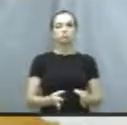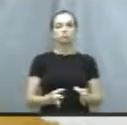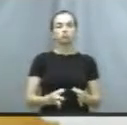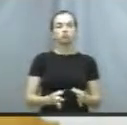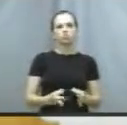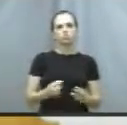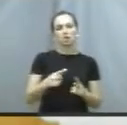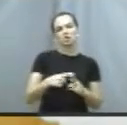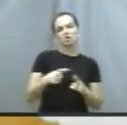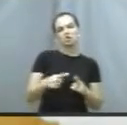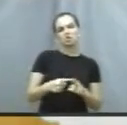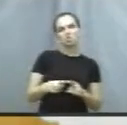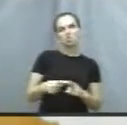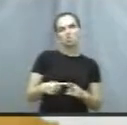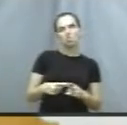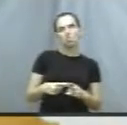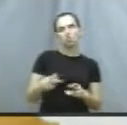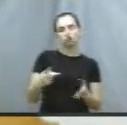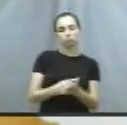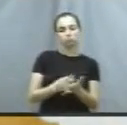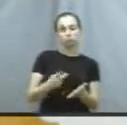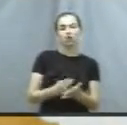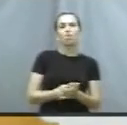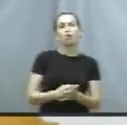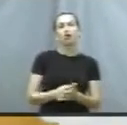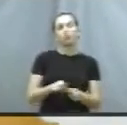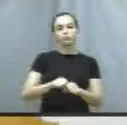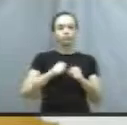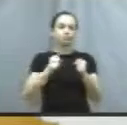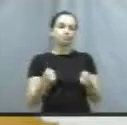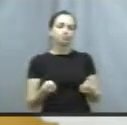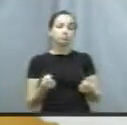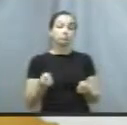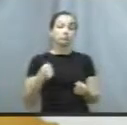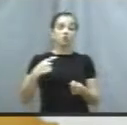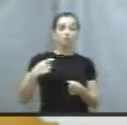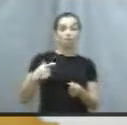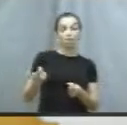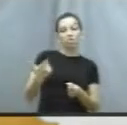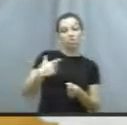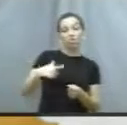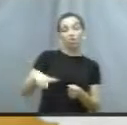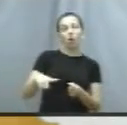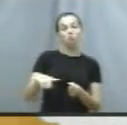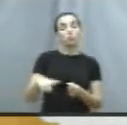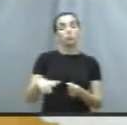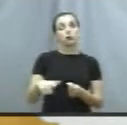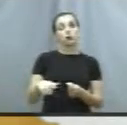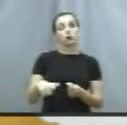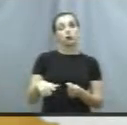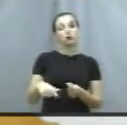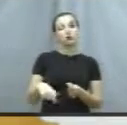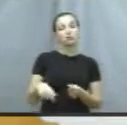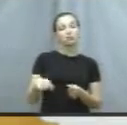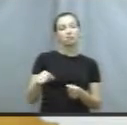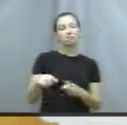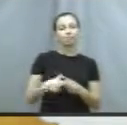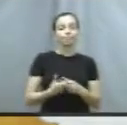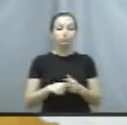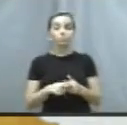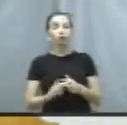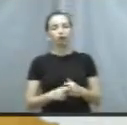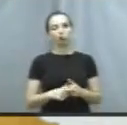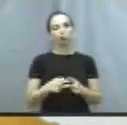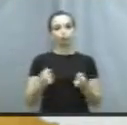2 foram inutilizadas e as outras 12 estão dependendo de uma peça que, segundo eles, já foi comprada.